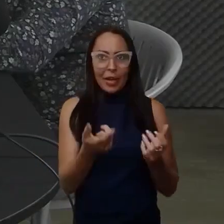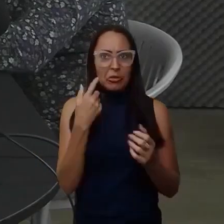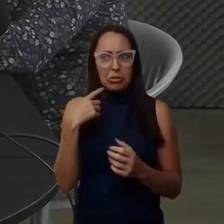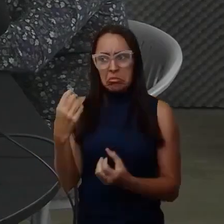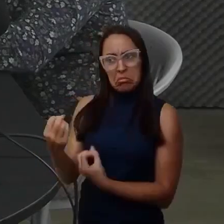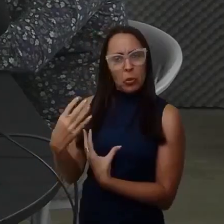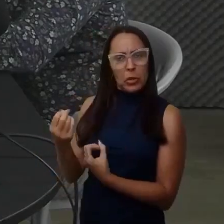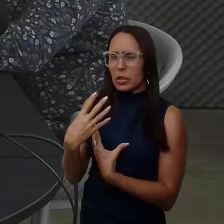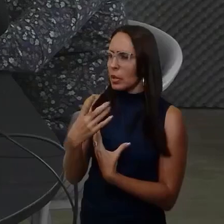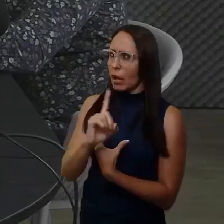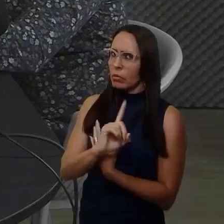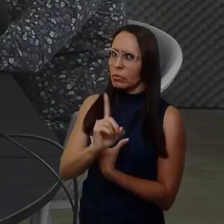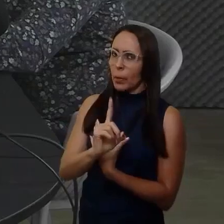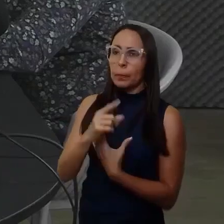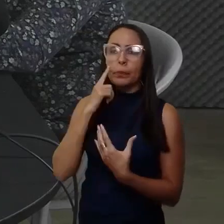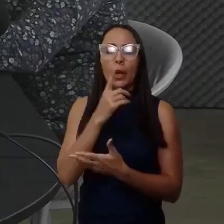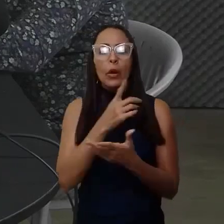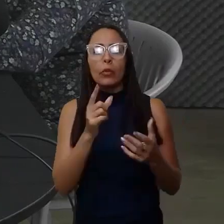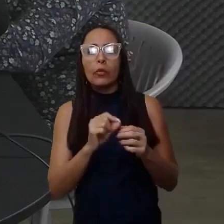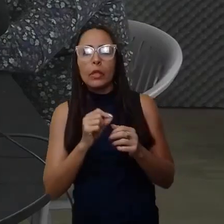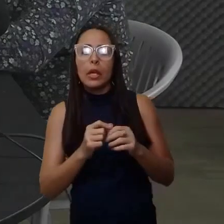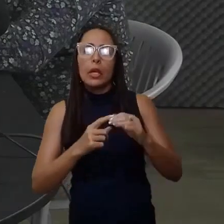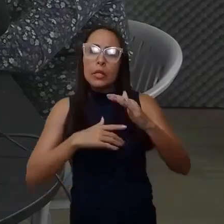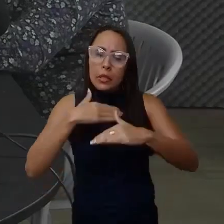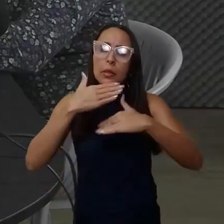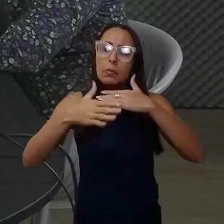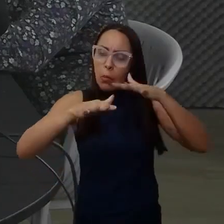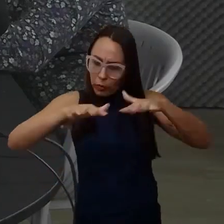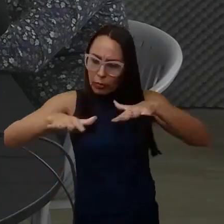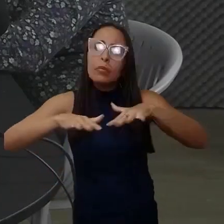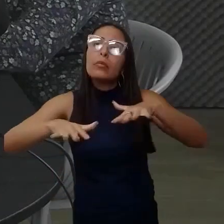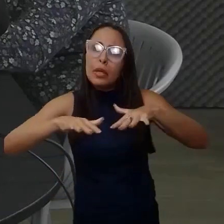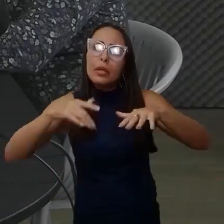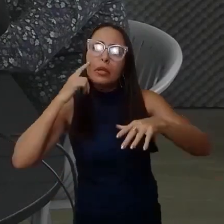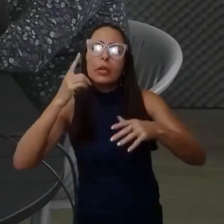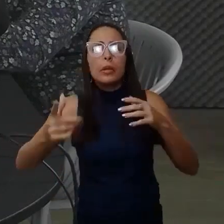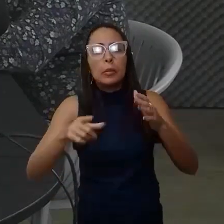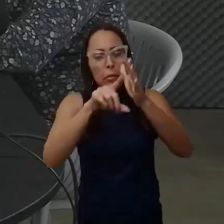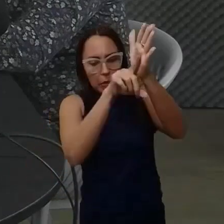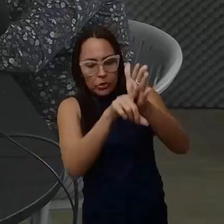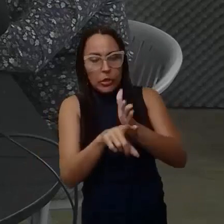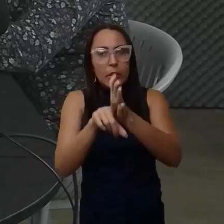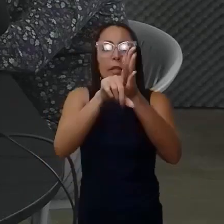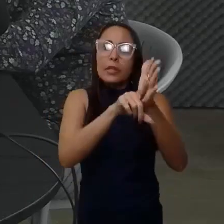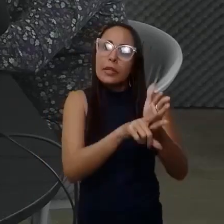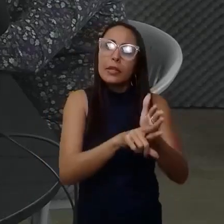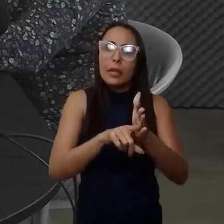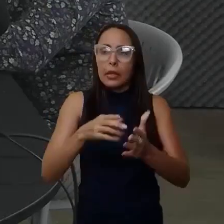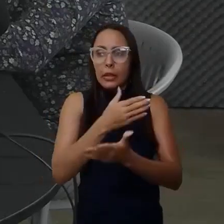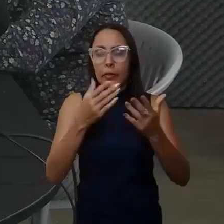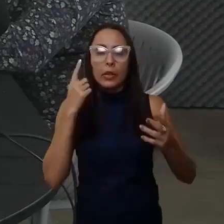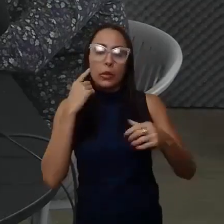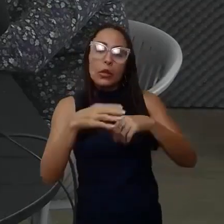nas escolas. E fui fazendo esse movimento de pesquisa, né? Aí a conclusão do curso